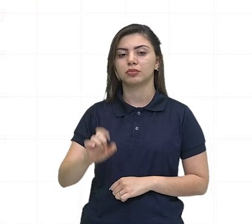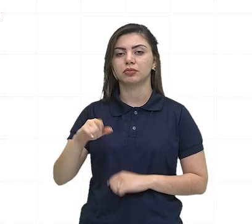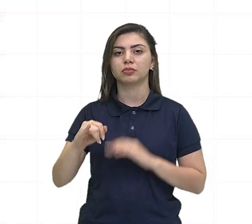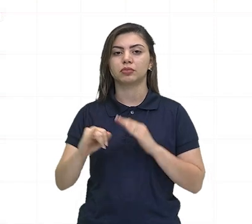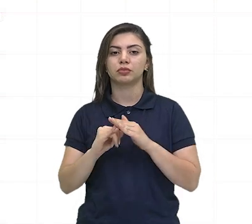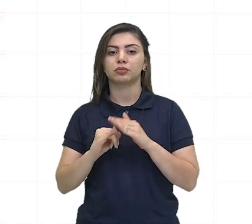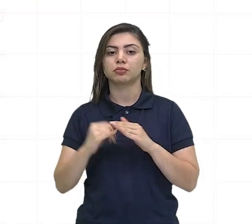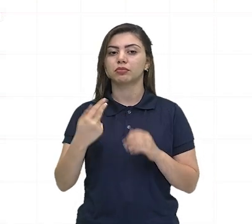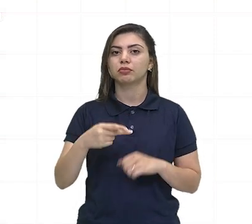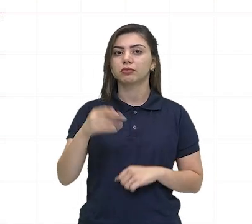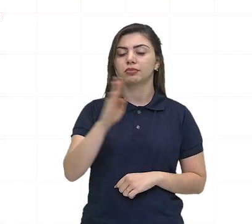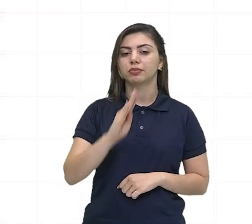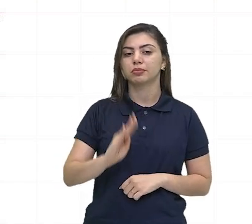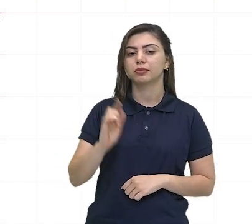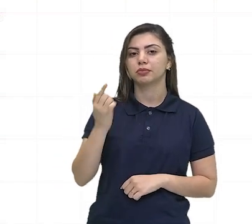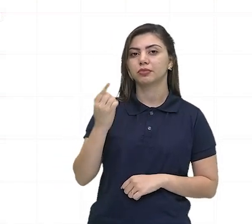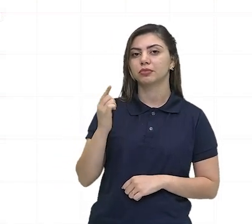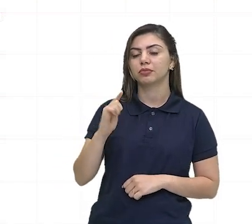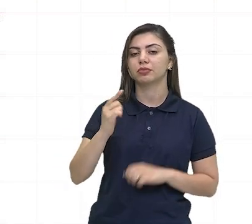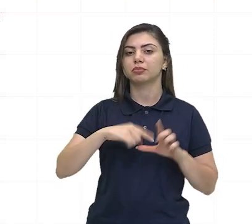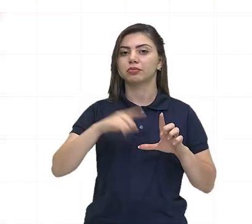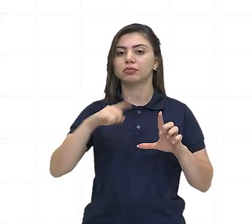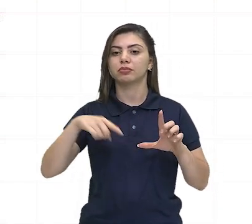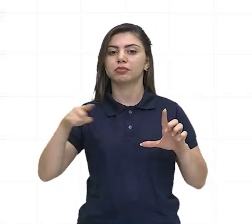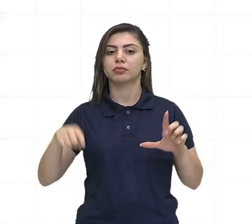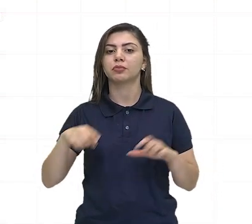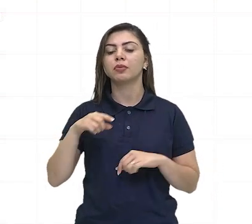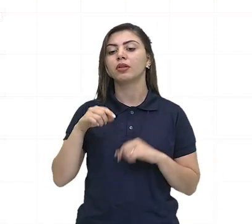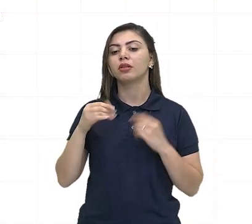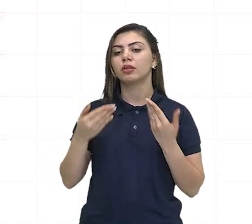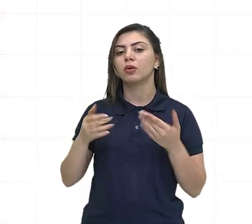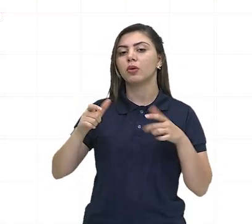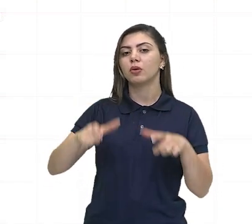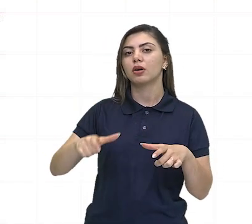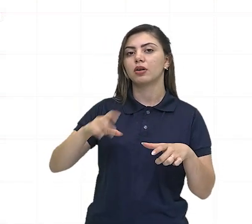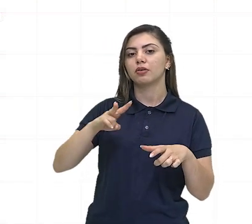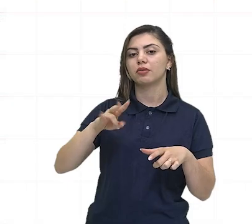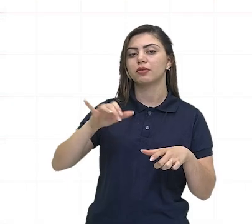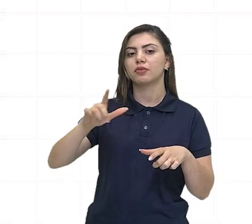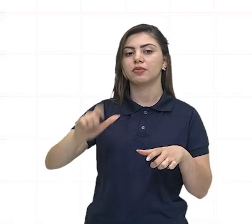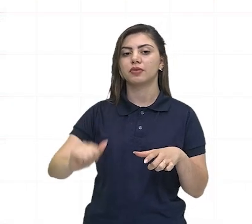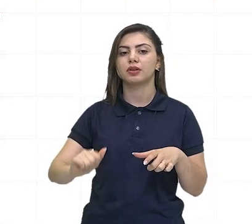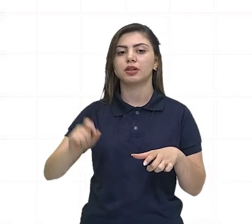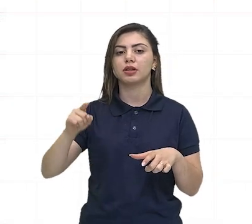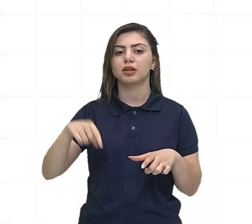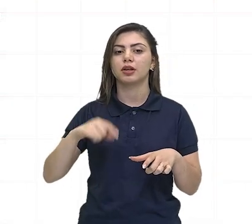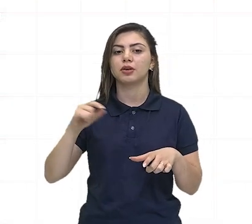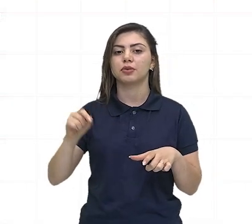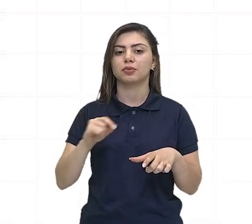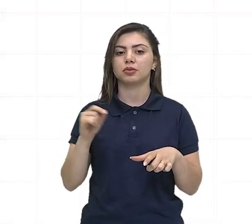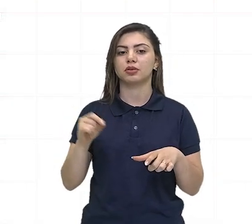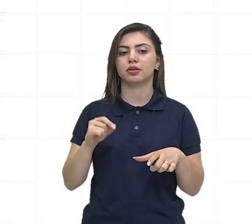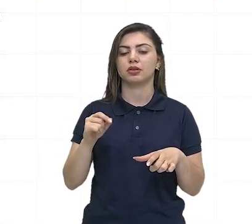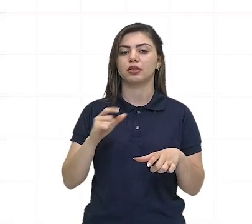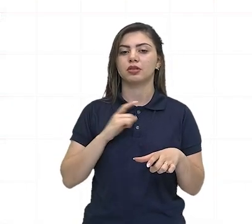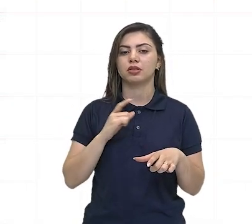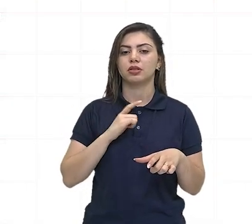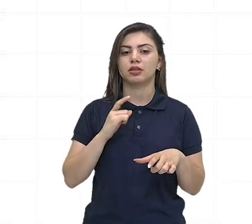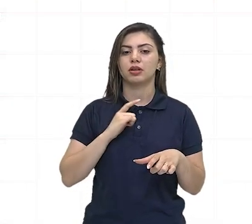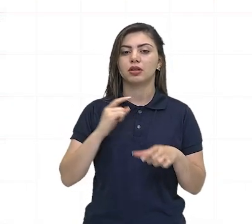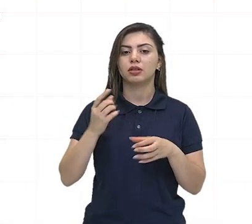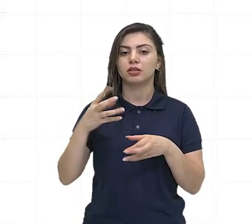Geografia e Estatística, uma vila é a sede do distrito. Então, os distritos, eles